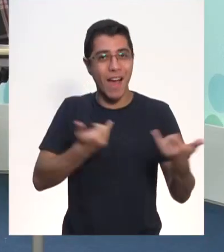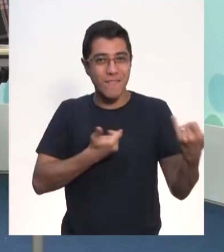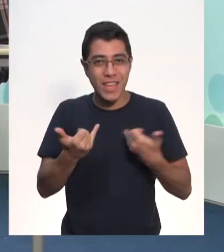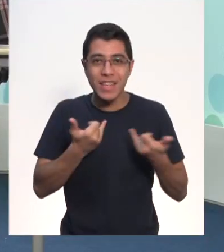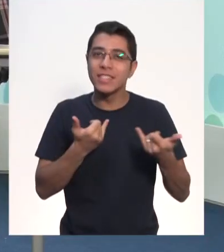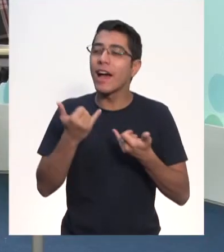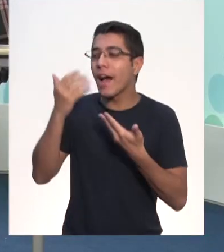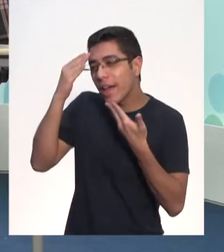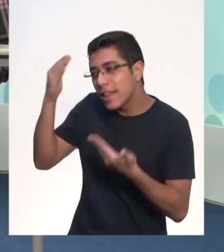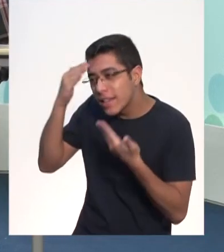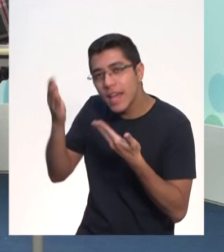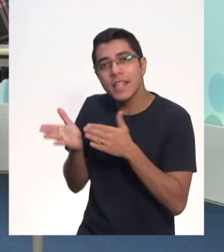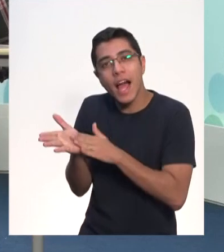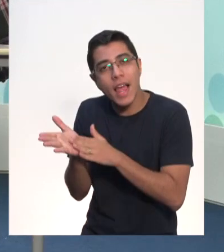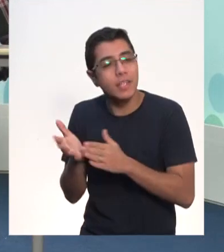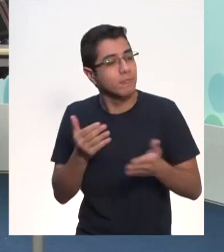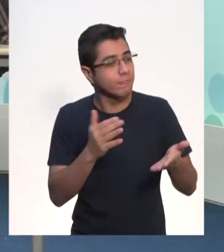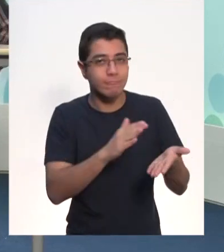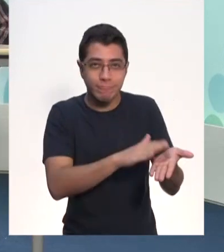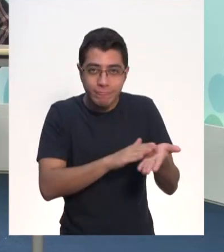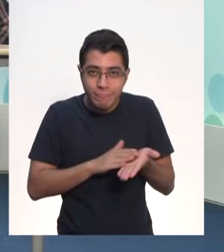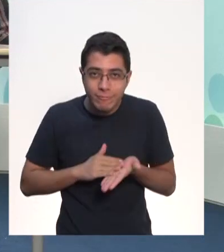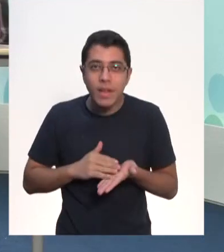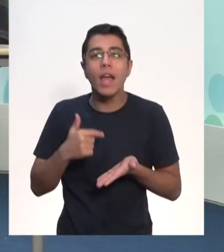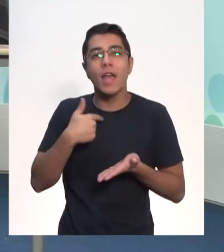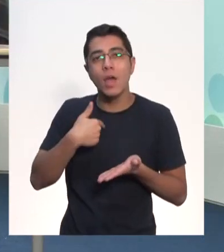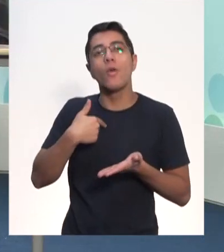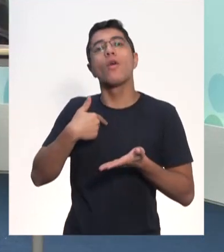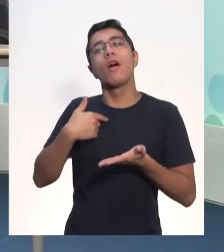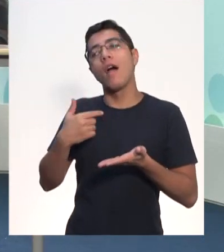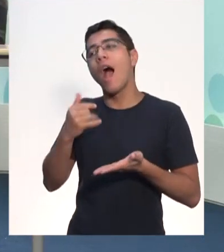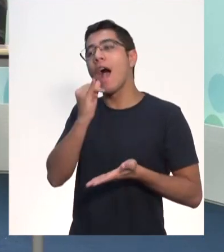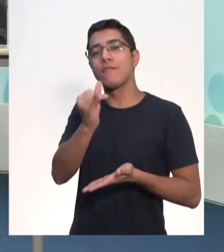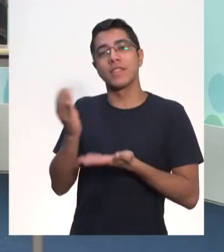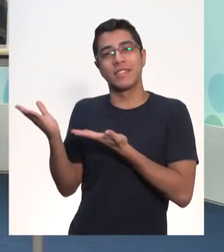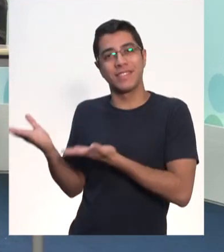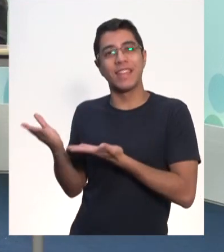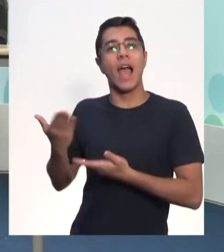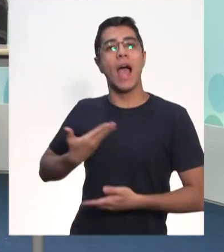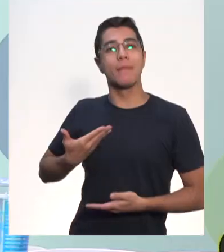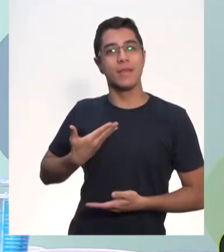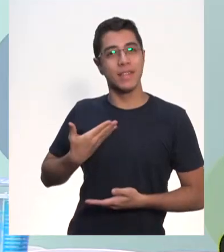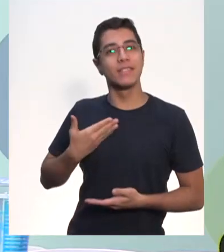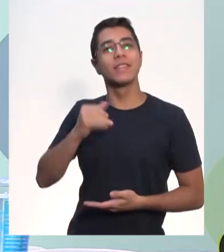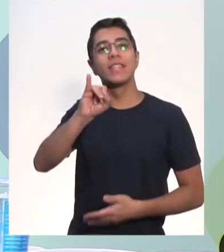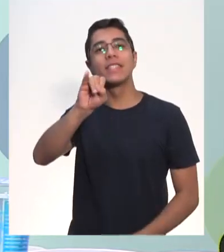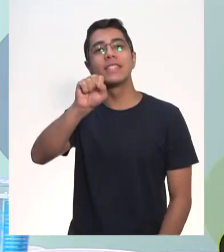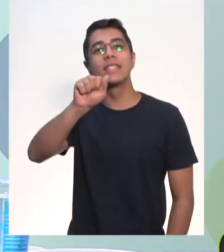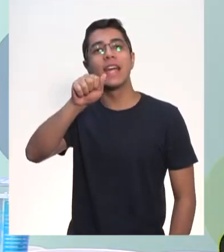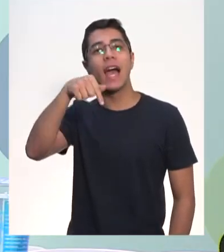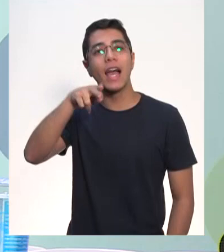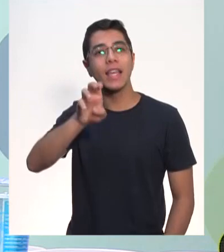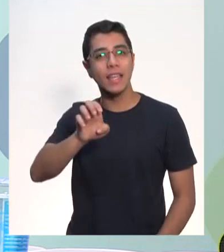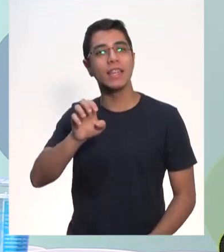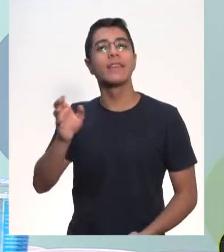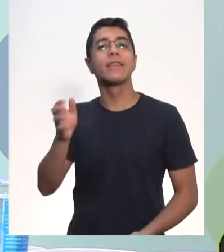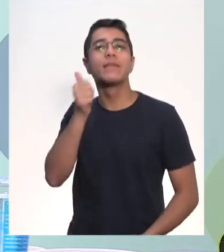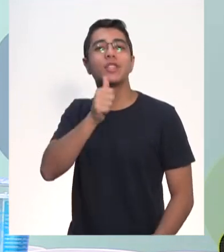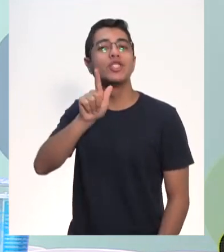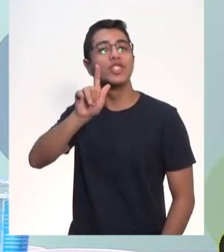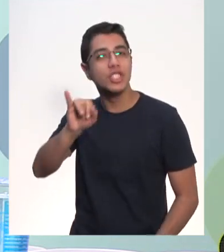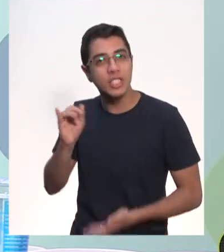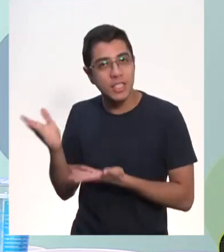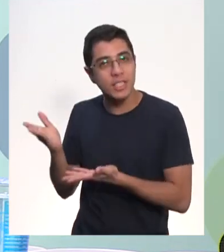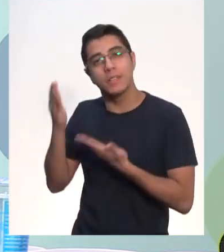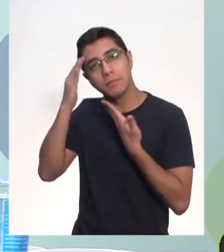aos minha amiga e meu amigo, Isaac e Giz. Agradeço ao Caetano, a equipe da COPED, que disponibilizou, que realizou